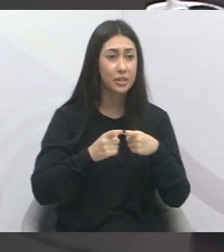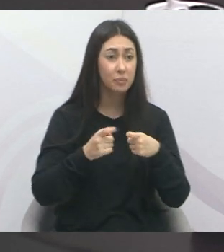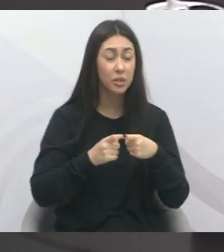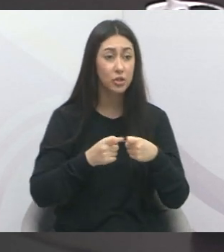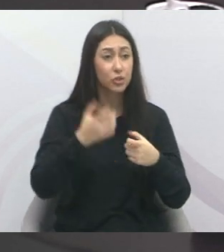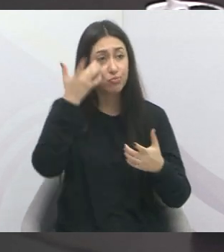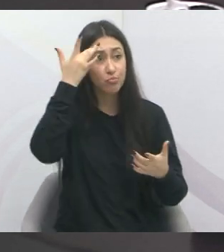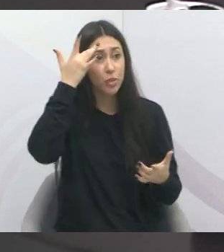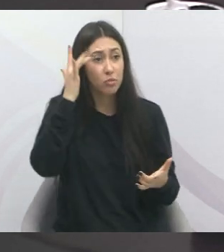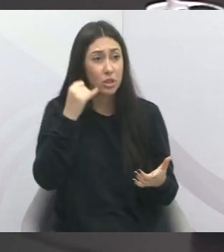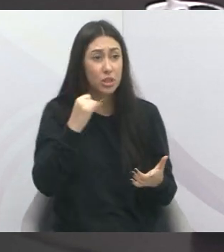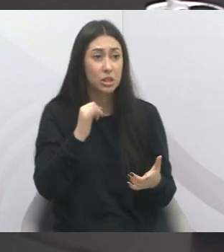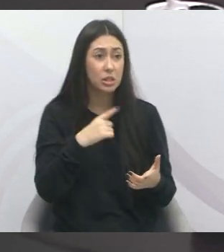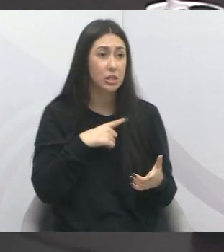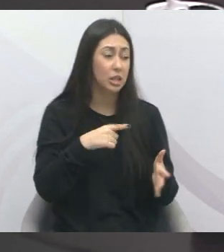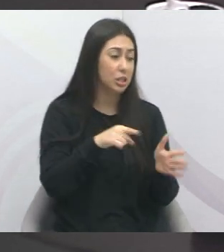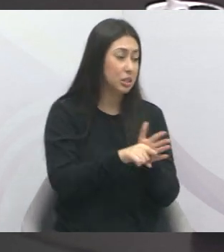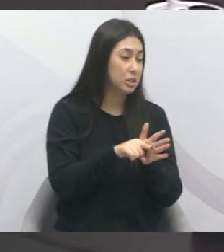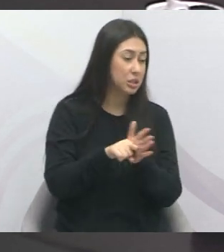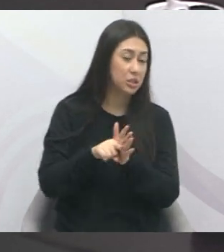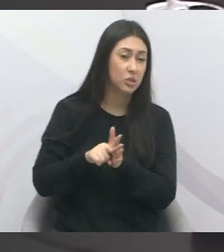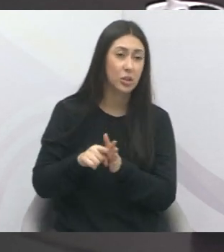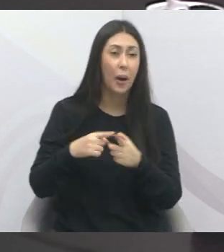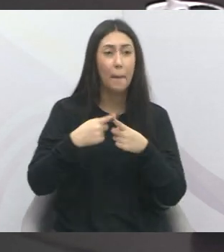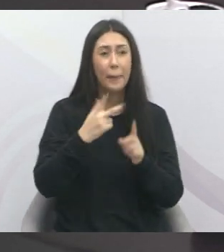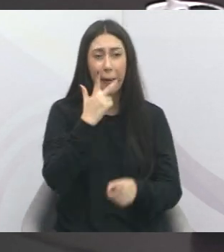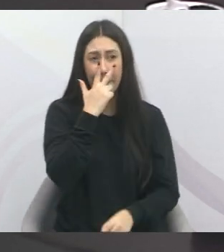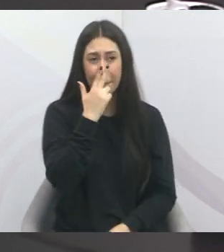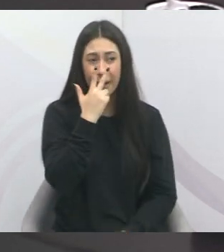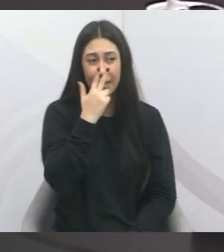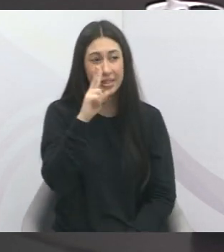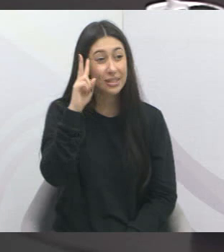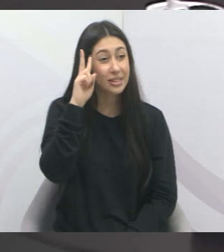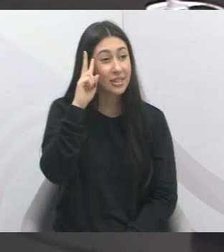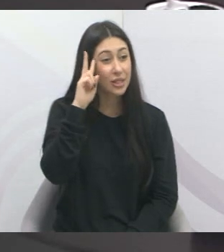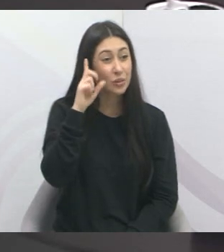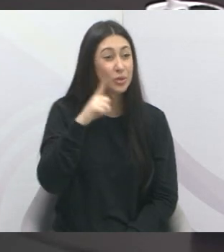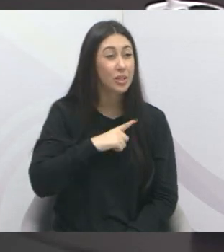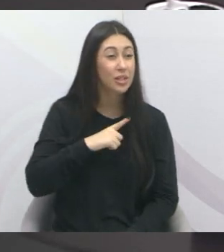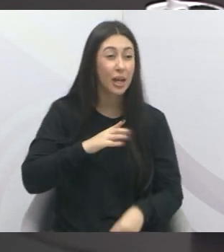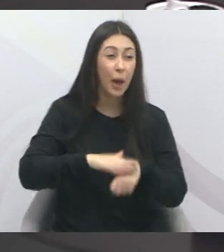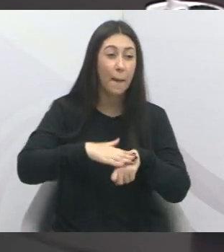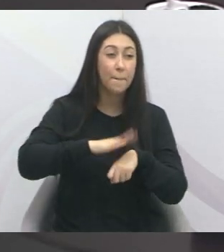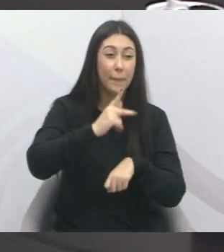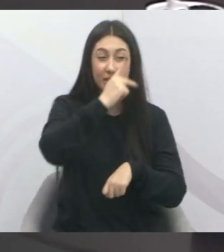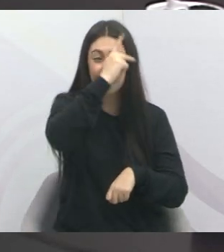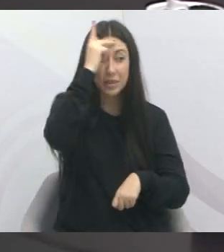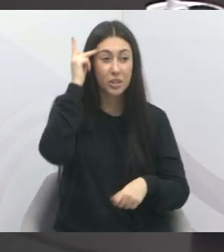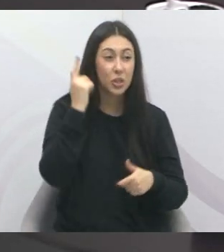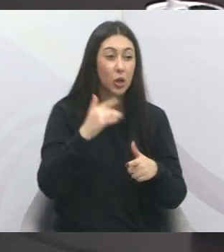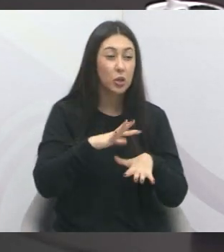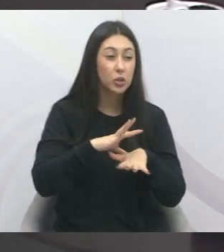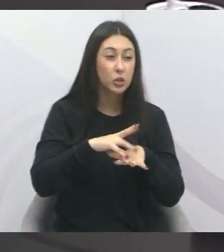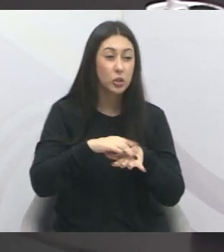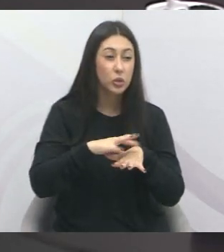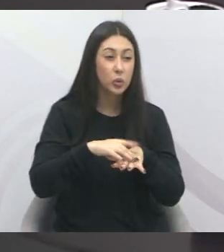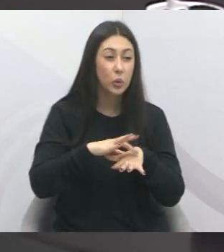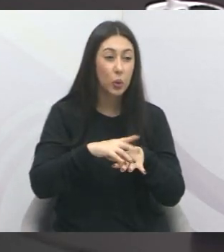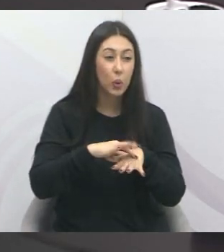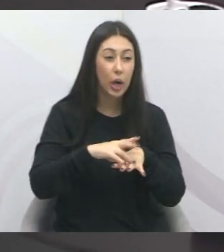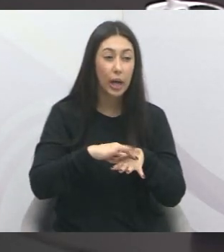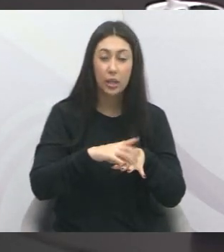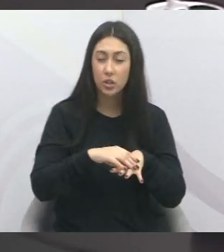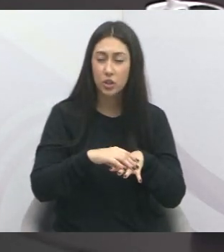existe um estudo ou não, me parece que às segunda-feira são os dias que aparecem mais pessoas lá com problema de saúde. Não